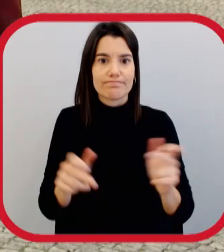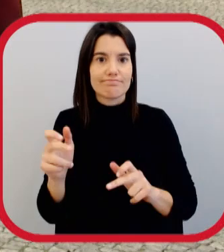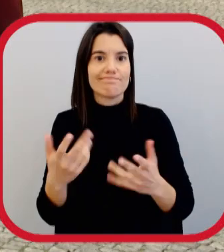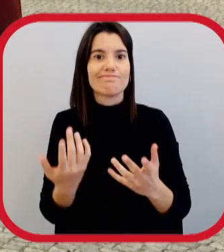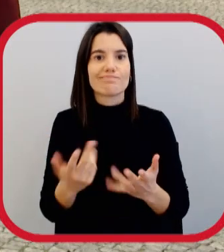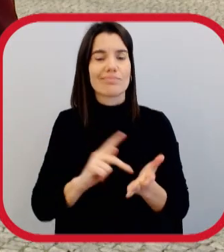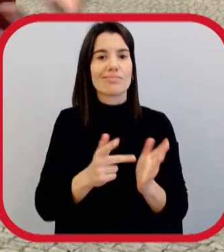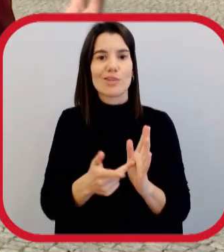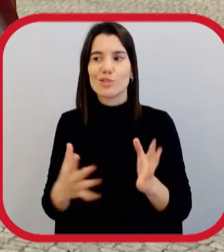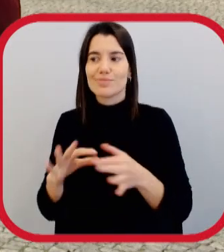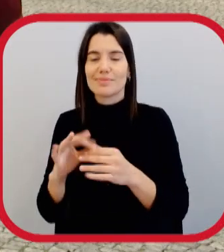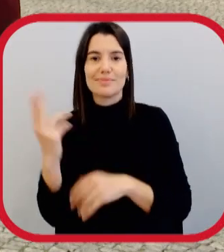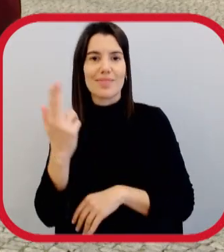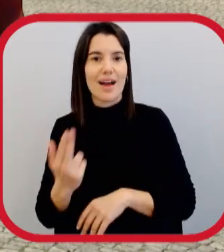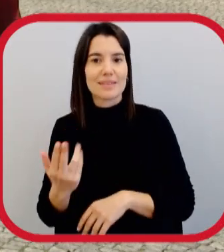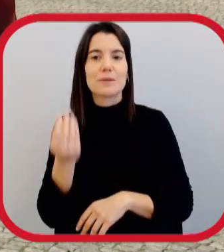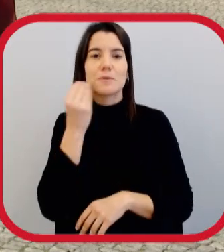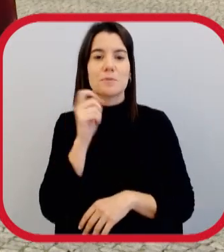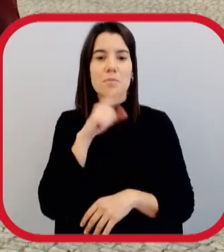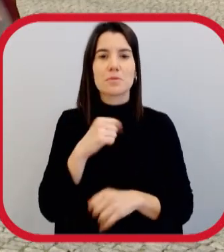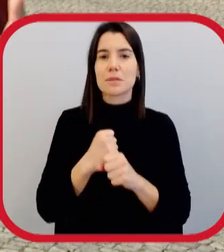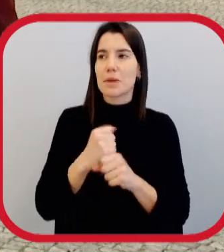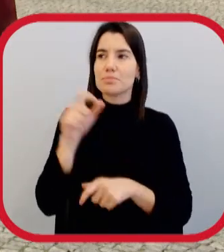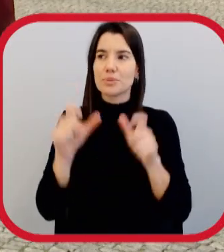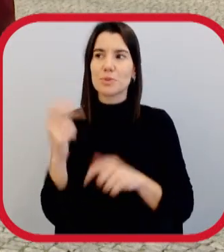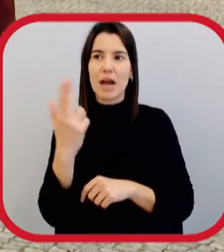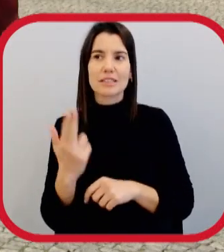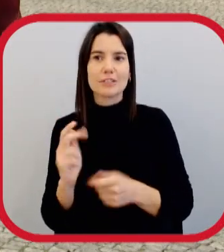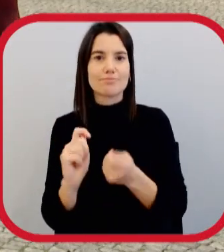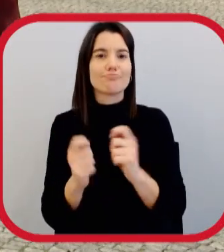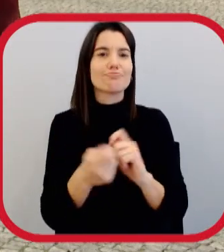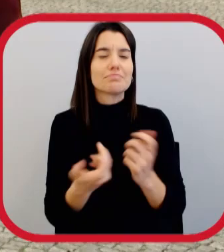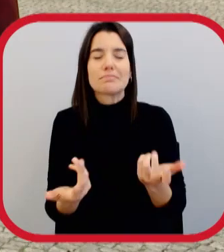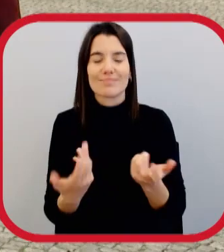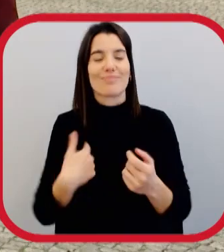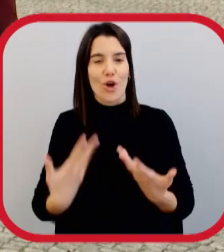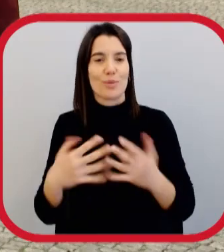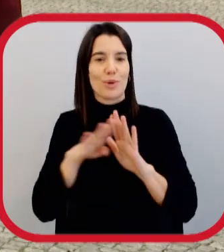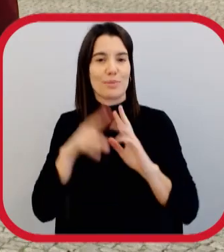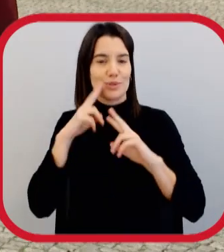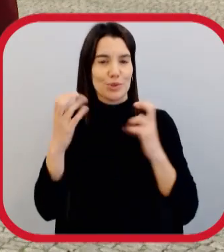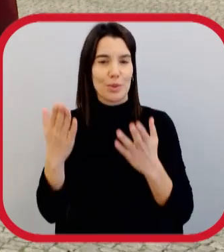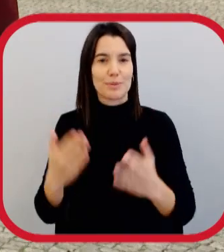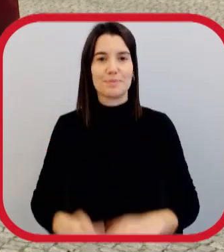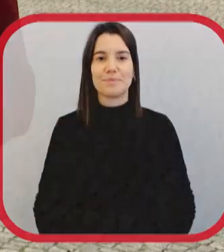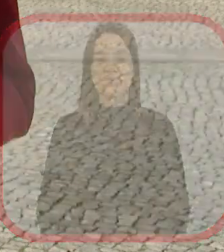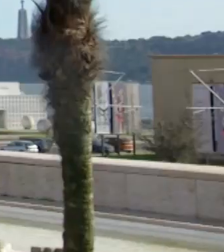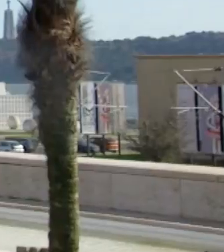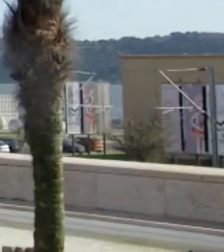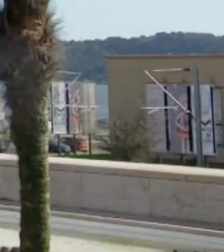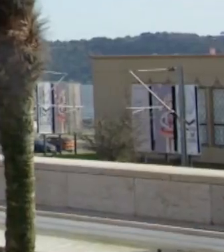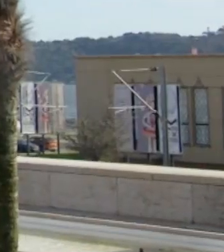desafios surgem ao aliar estas tecnologias à arte? E como podem moldar o trabalho dos artistas? É isto que vamos descobrir neste